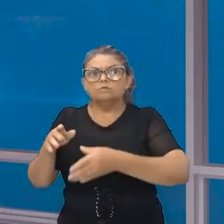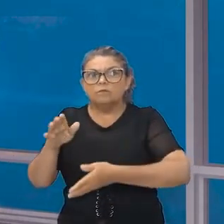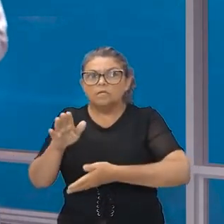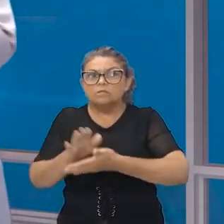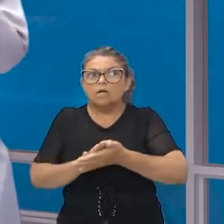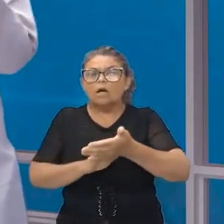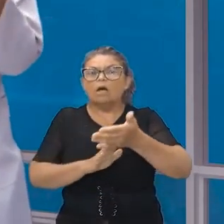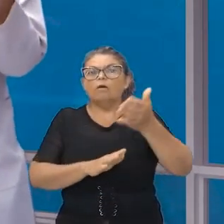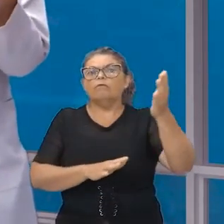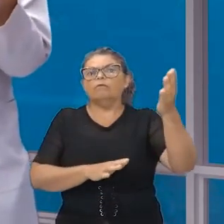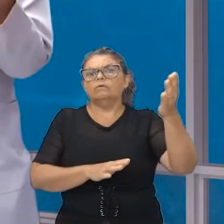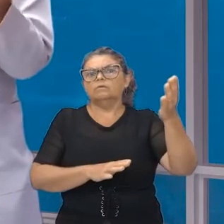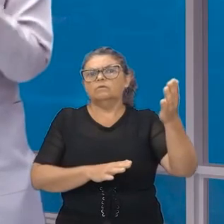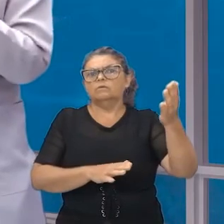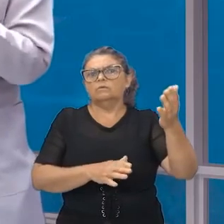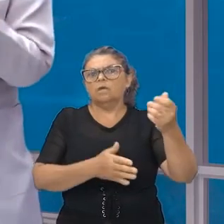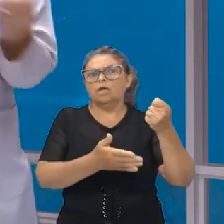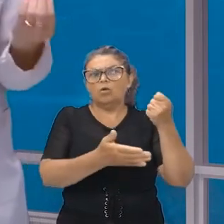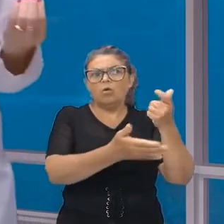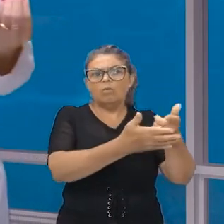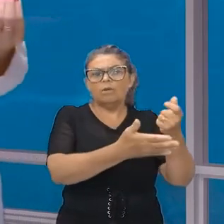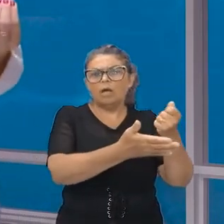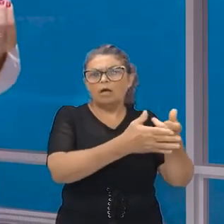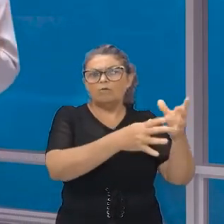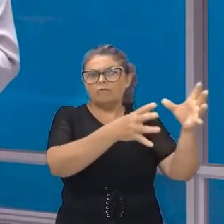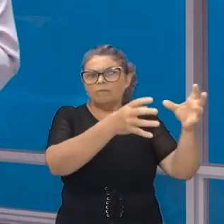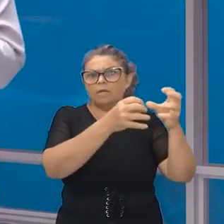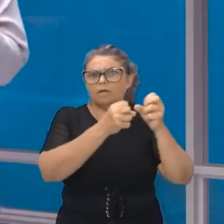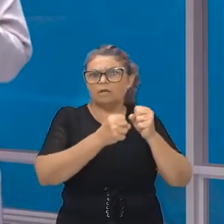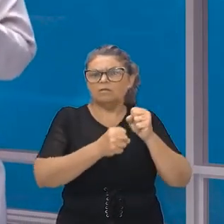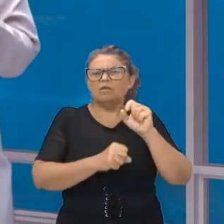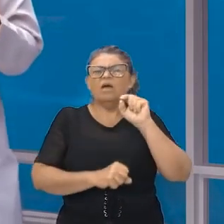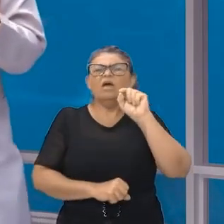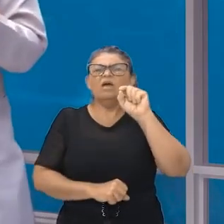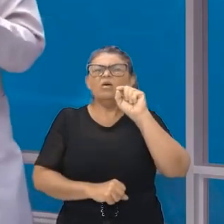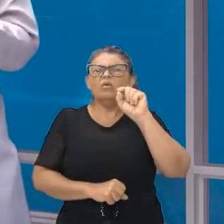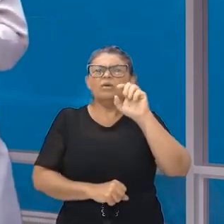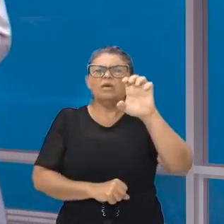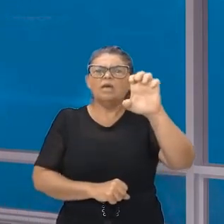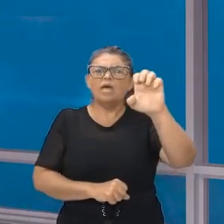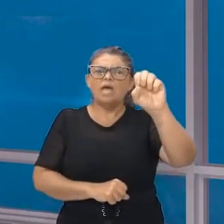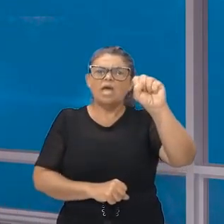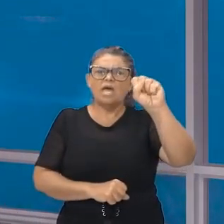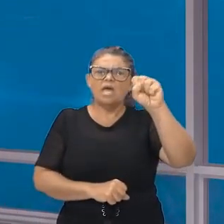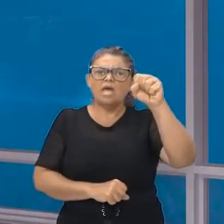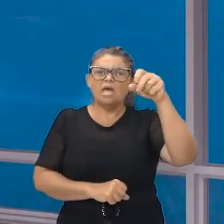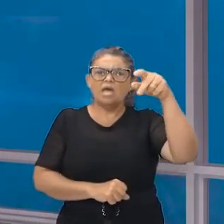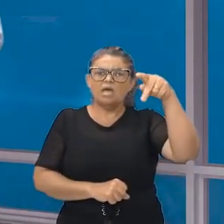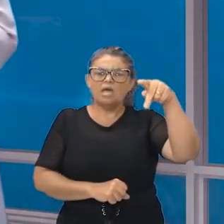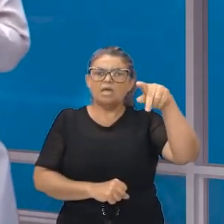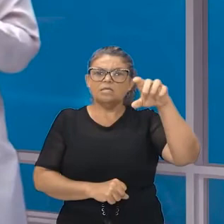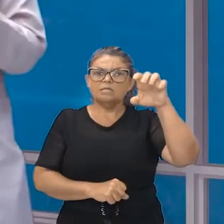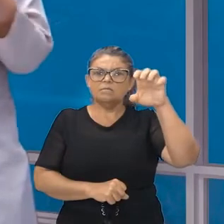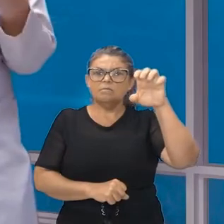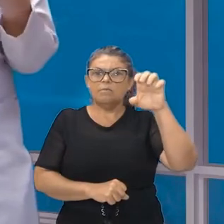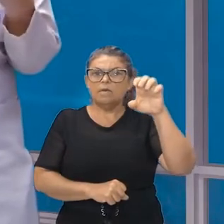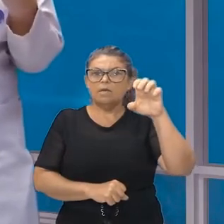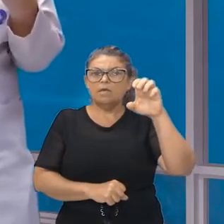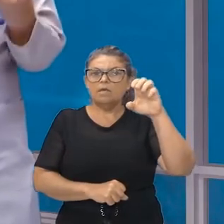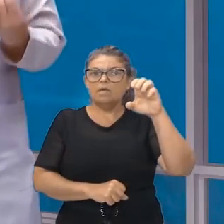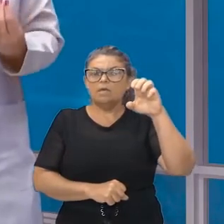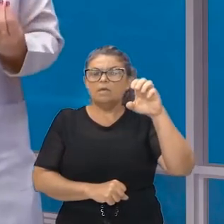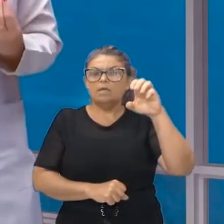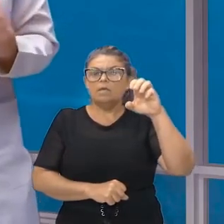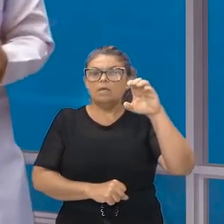as especiarias. O que eram as especiarias? Gente, olha as especiarias. Pimenta do reino, noz moscada, baunilha, na